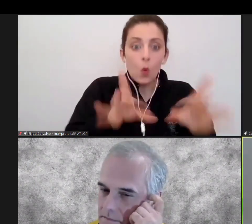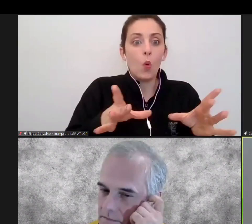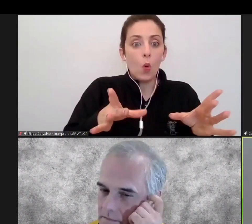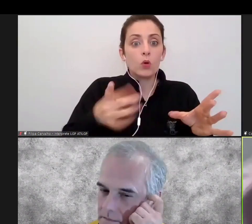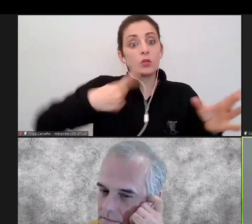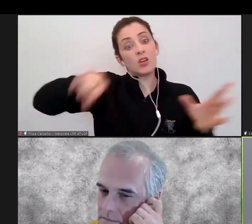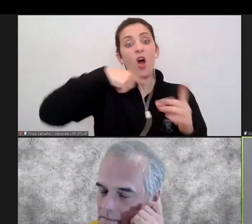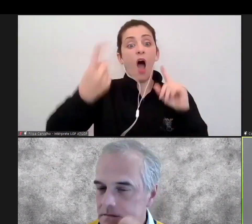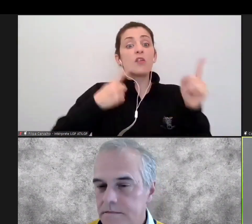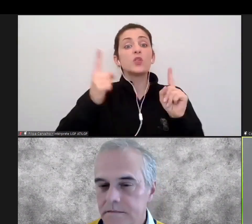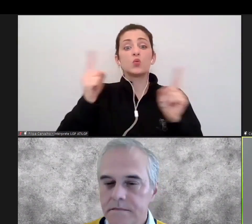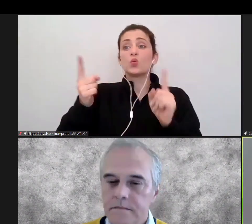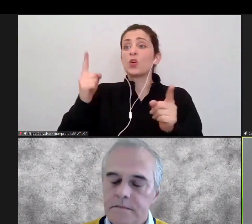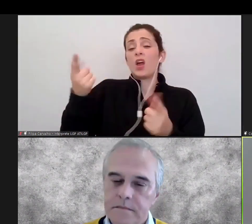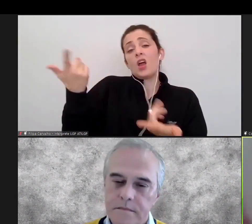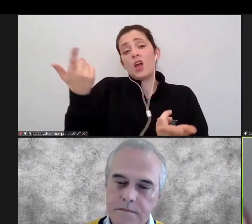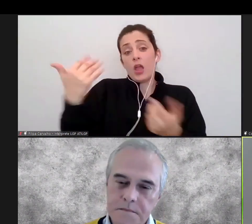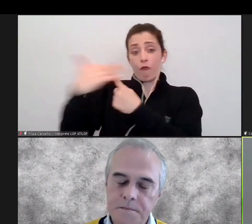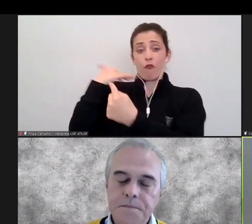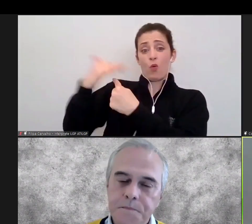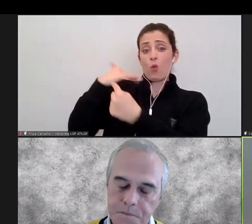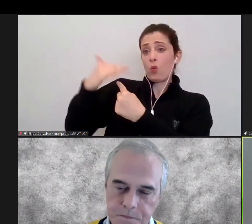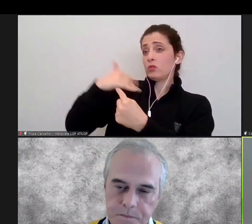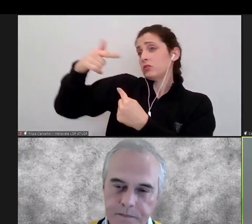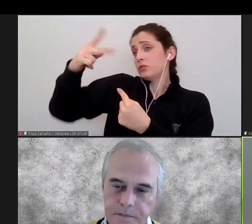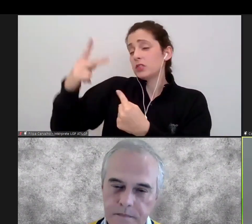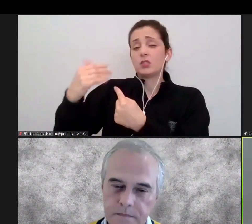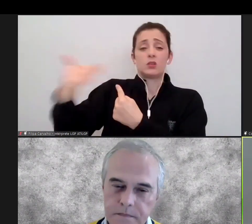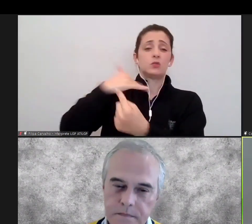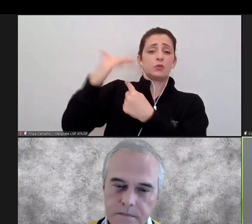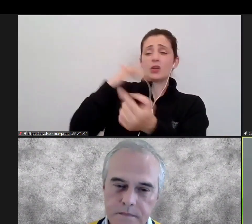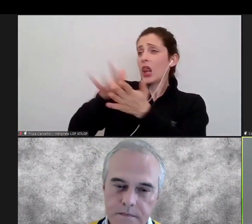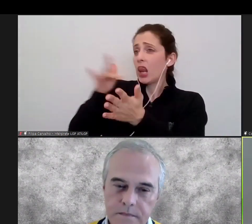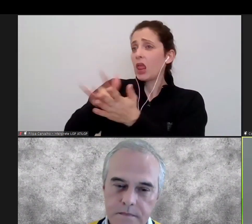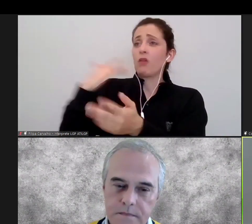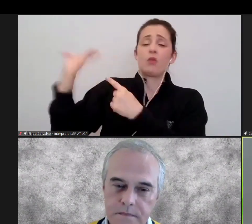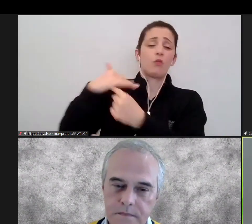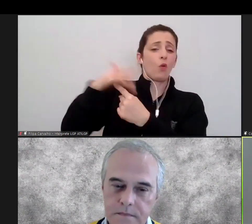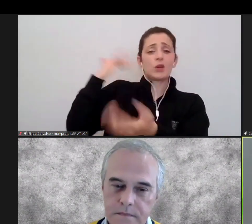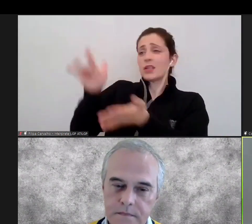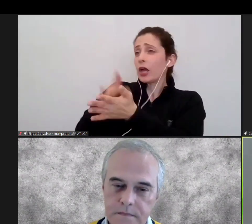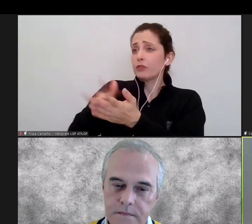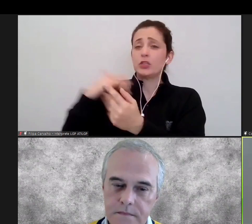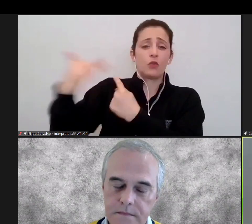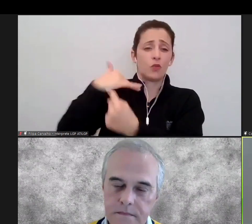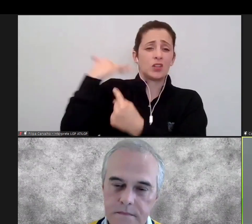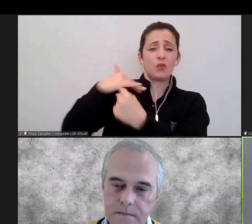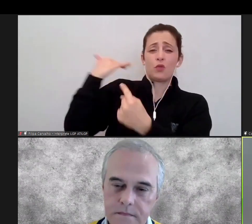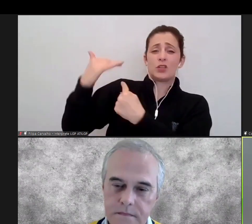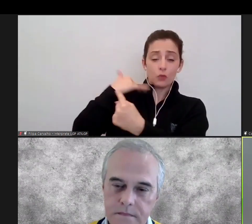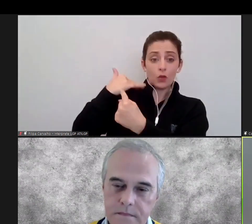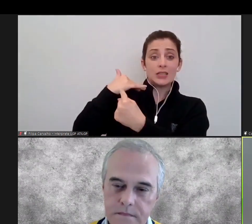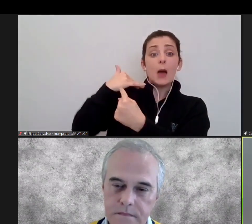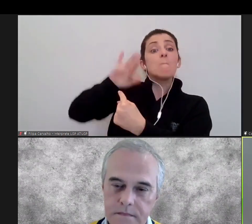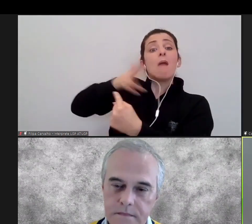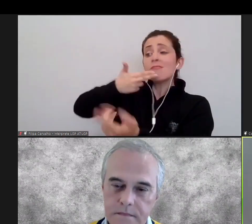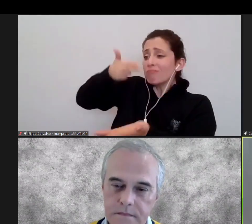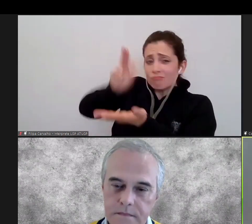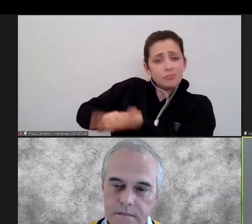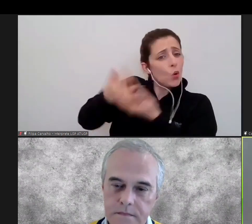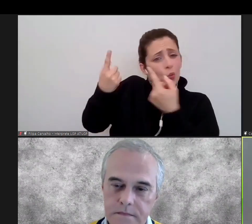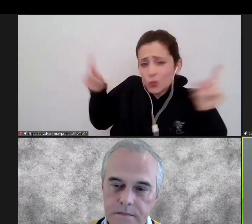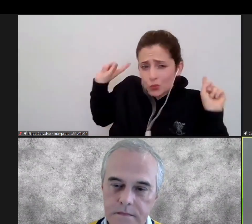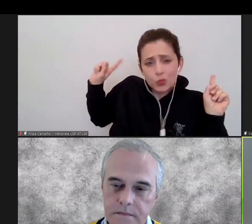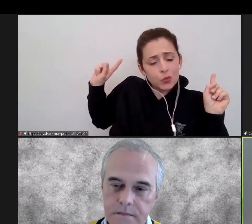na televisão, nas revistas, nos livros, não é? E que não são a nossa realidade e não são a realidade das pessoas. E, portanto, acho que é